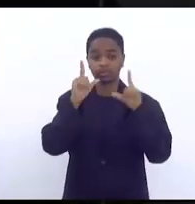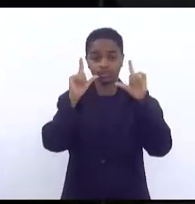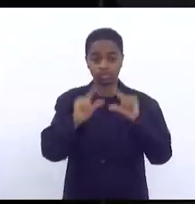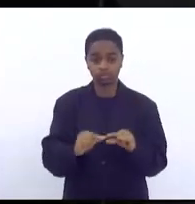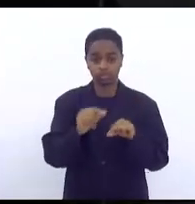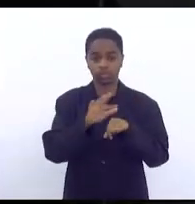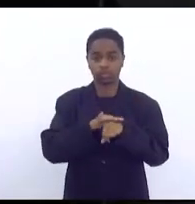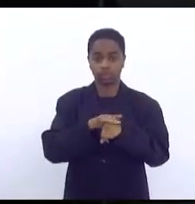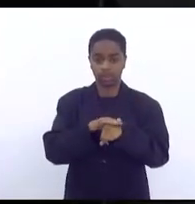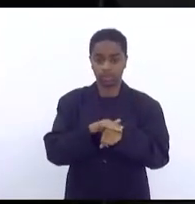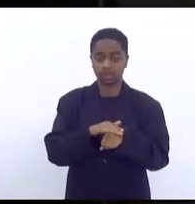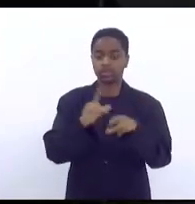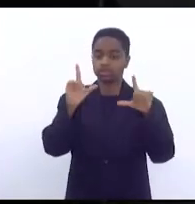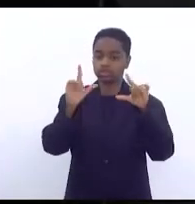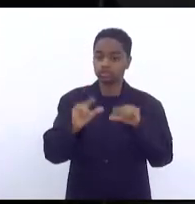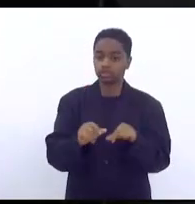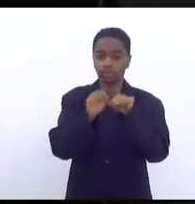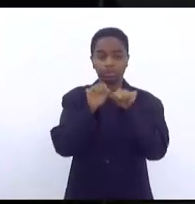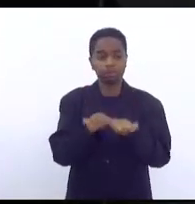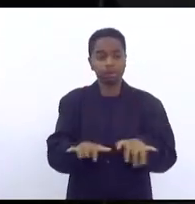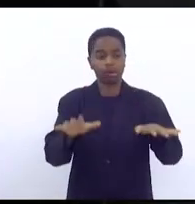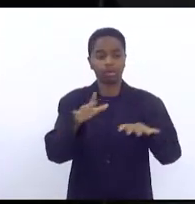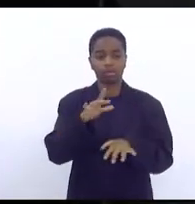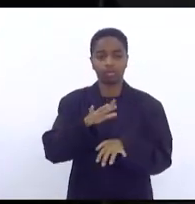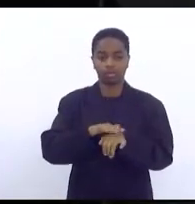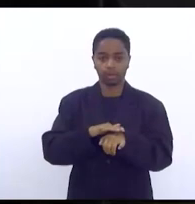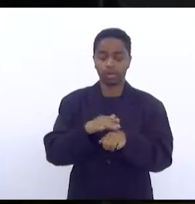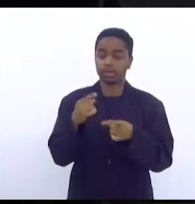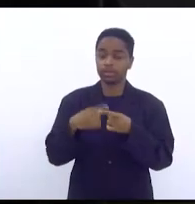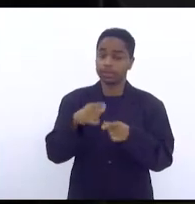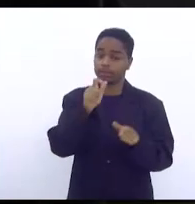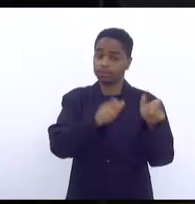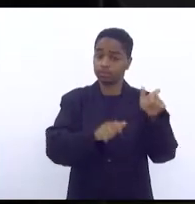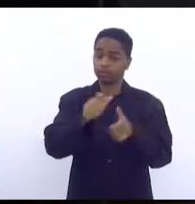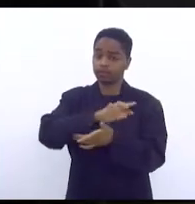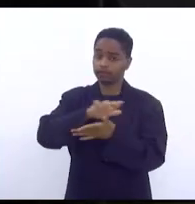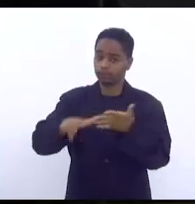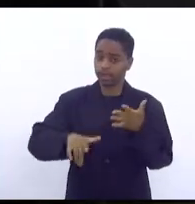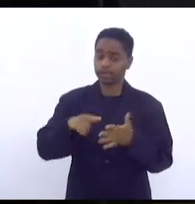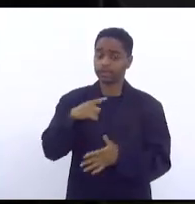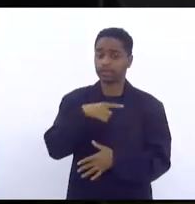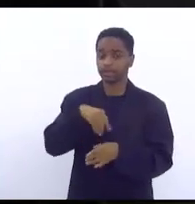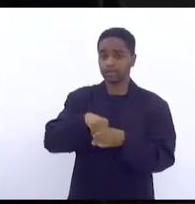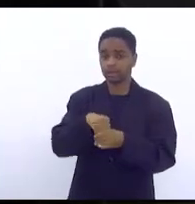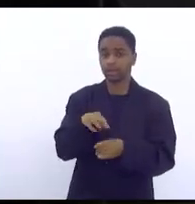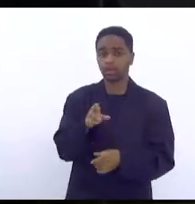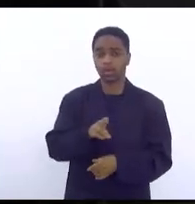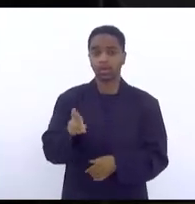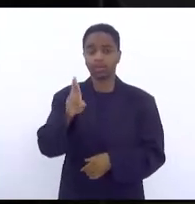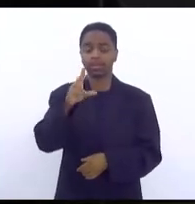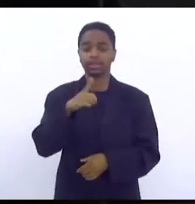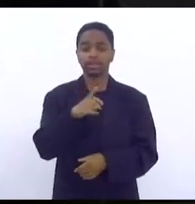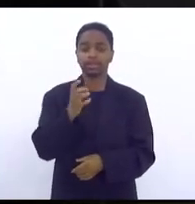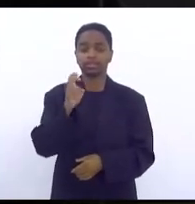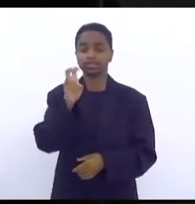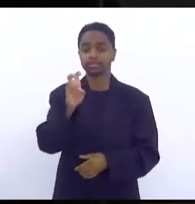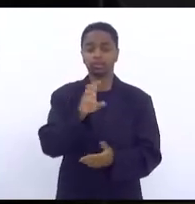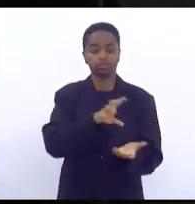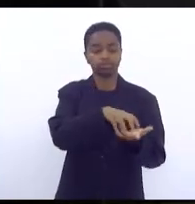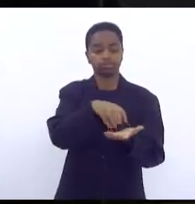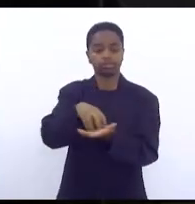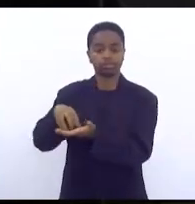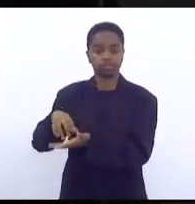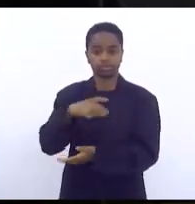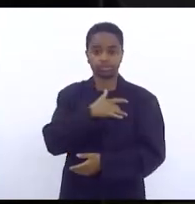doenças as epidemia quantas pessoas nós temos na Rocinha cinco unidades de saúde